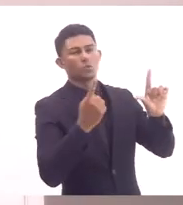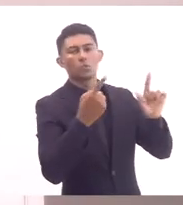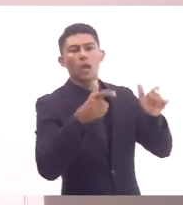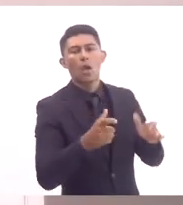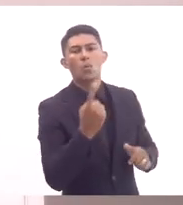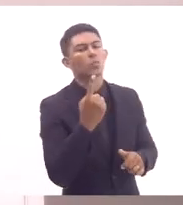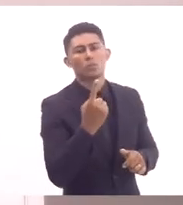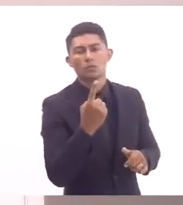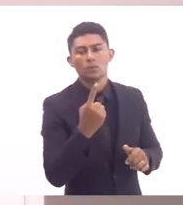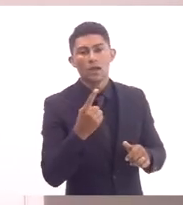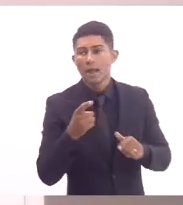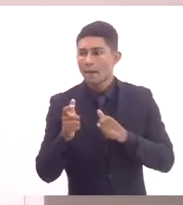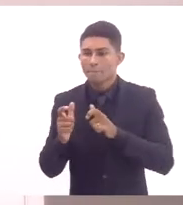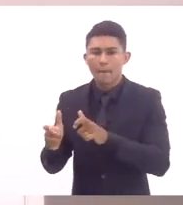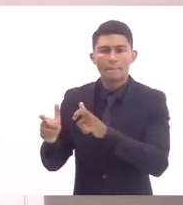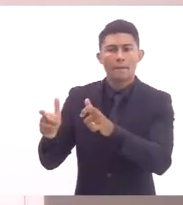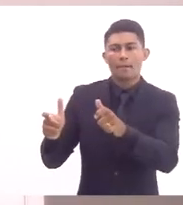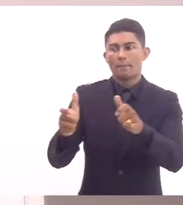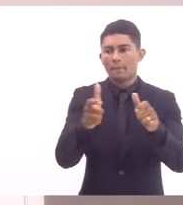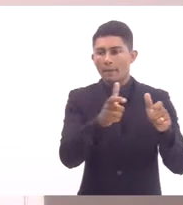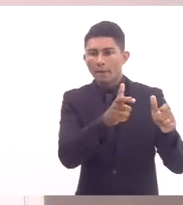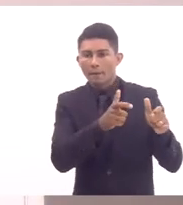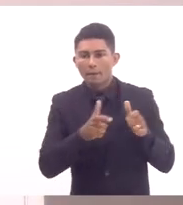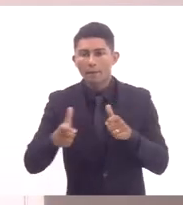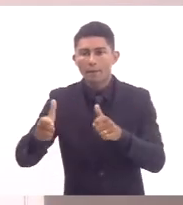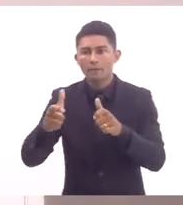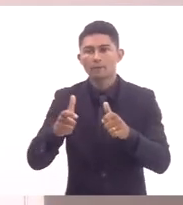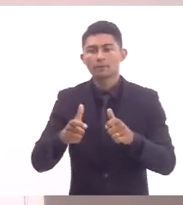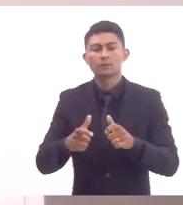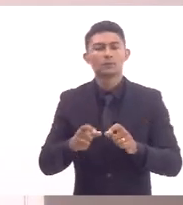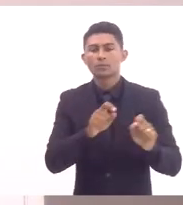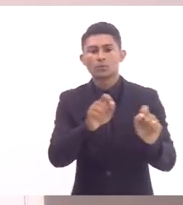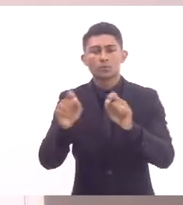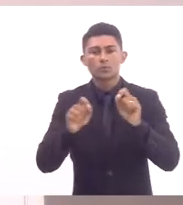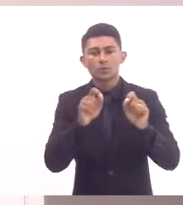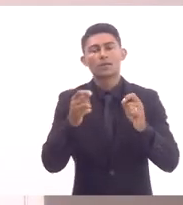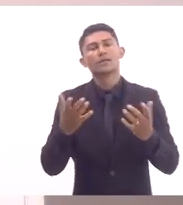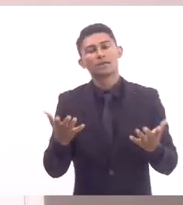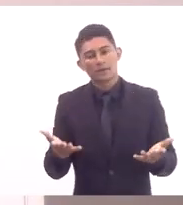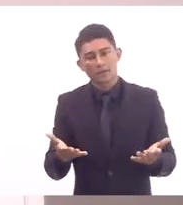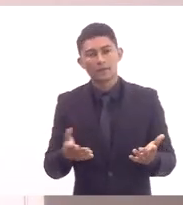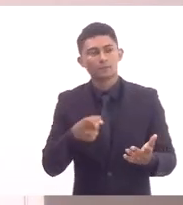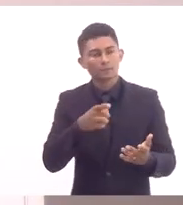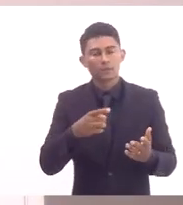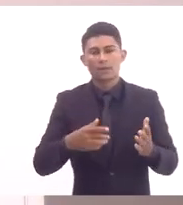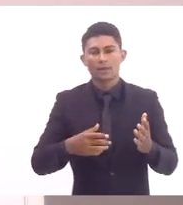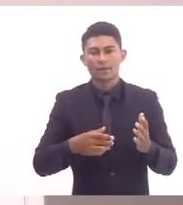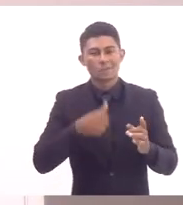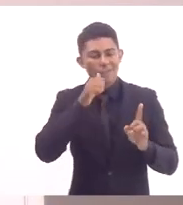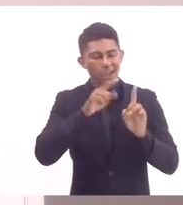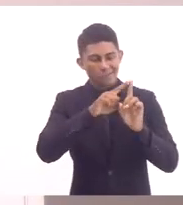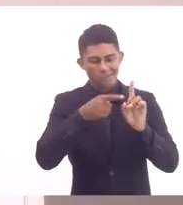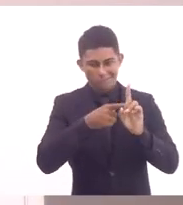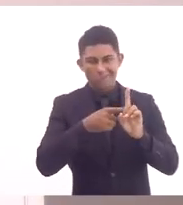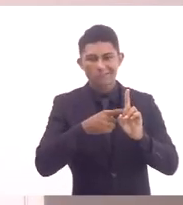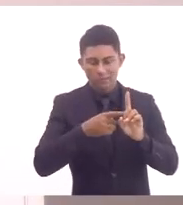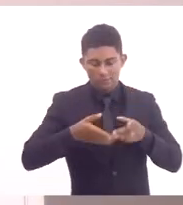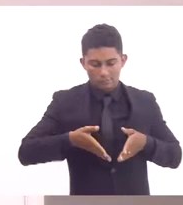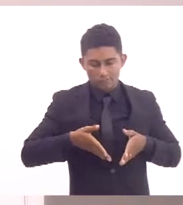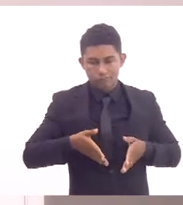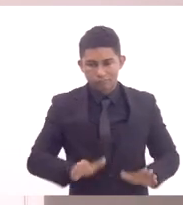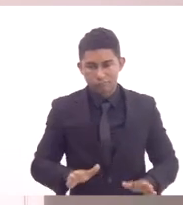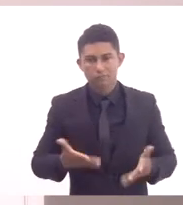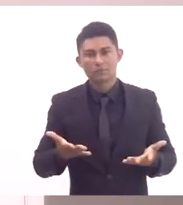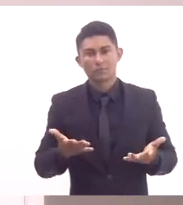é a número de partos ocorridos cesáreas etc etc etc